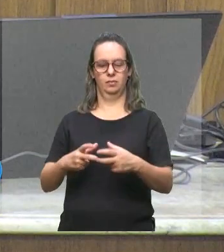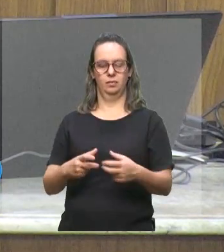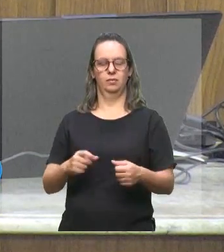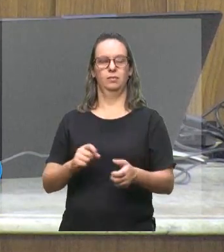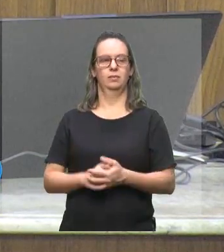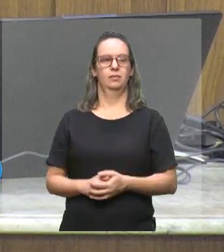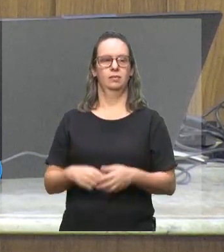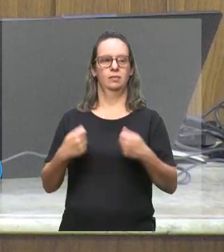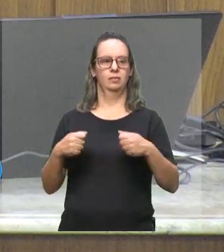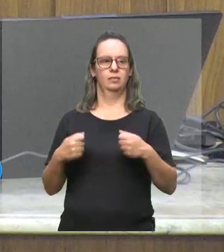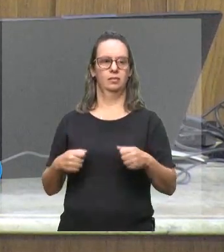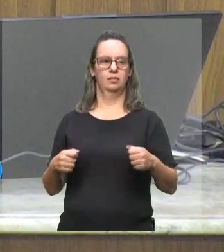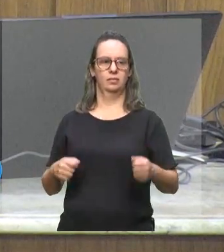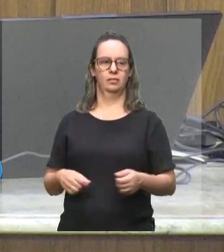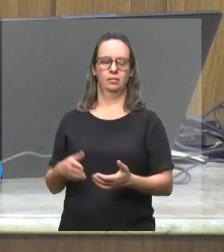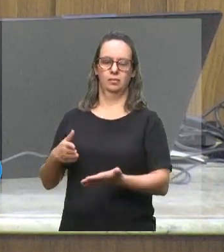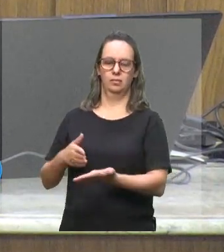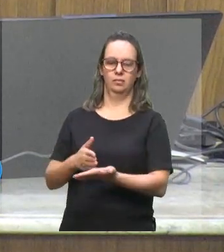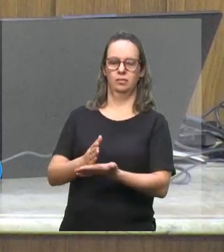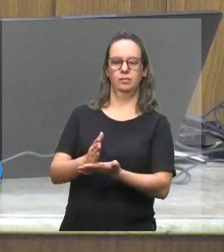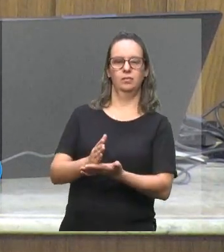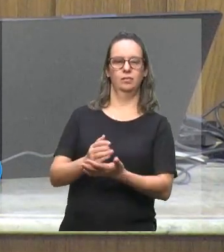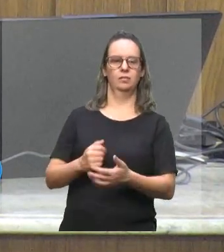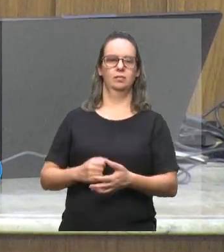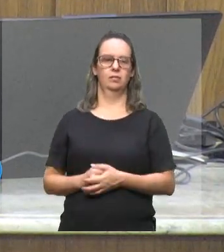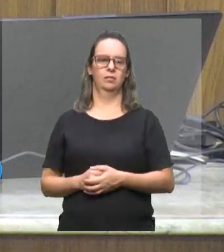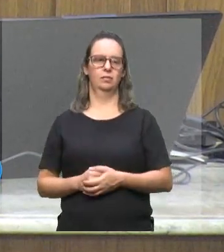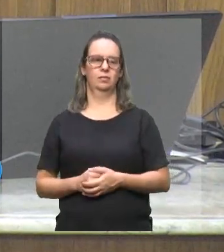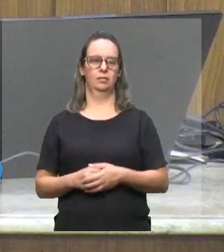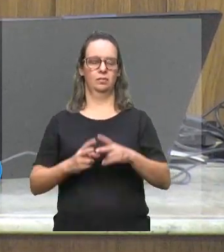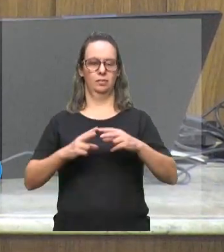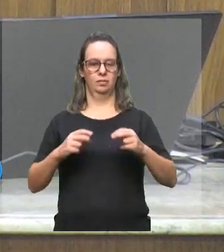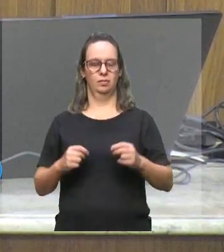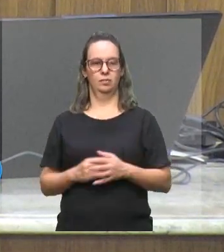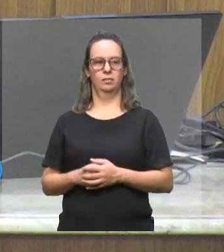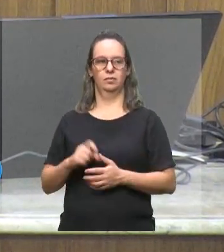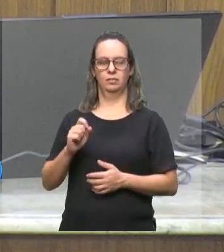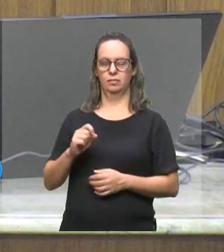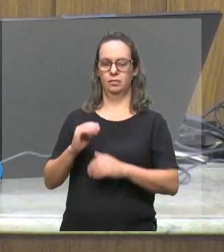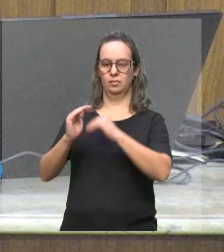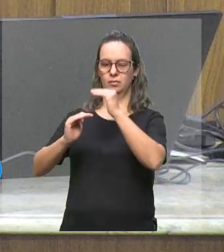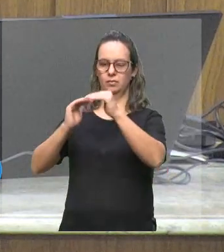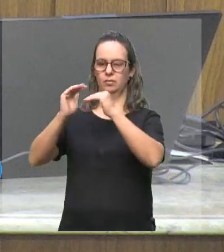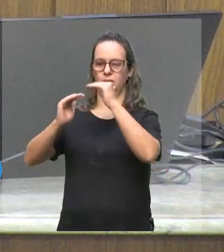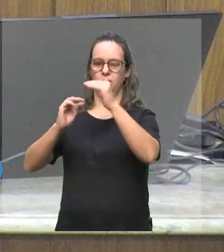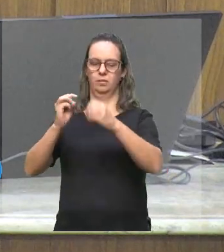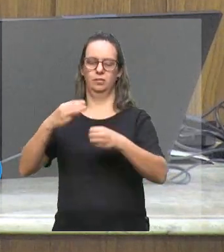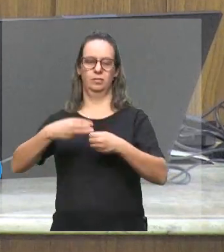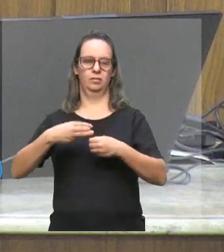nesses assuntos que prevê, principalmente, o desenvolvimento do município de Assis.